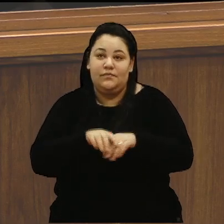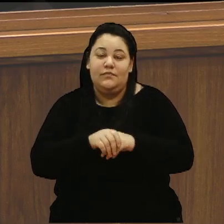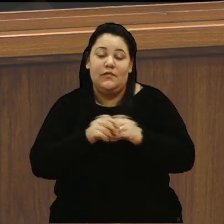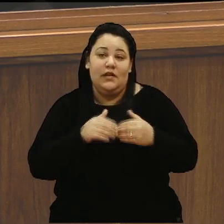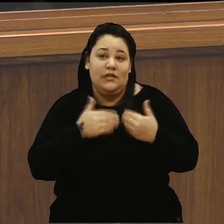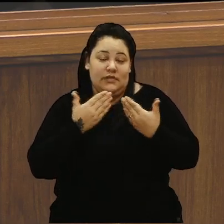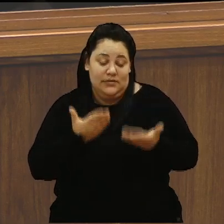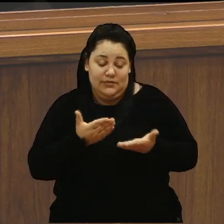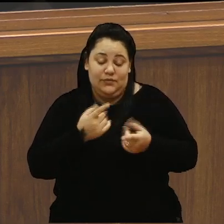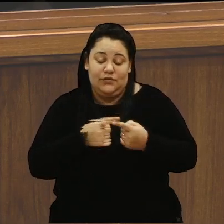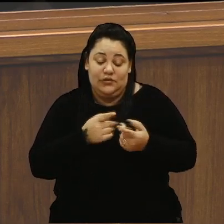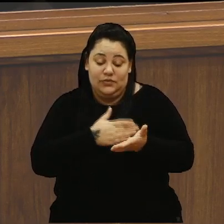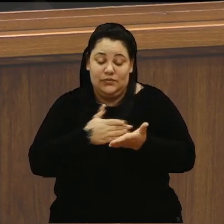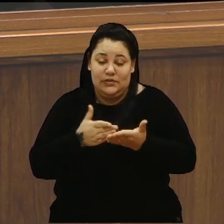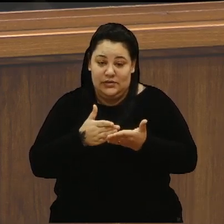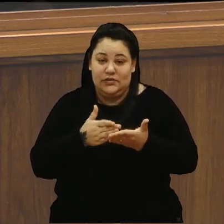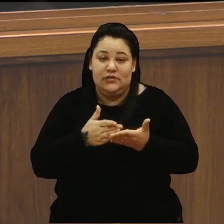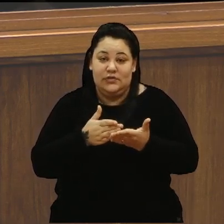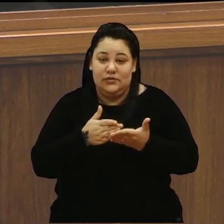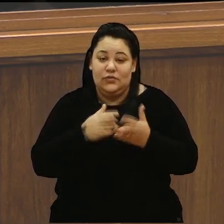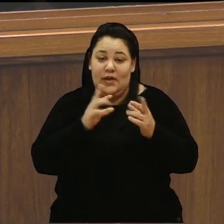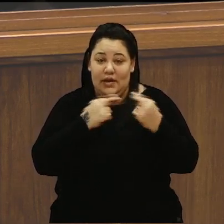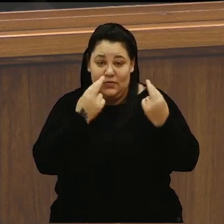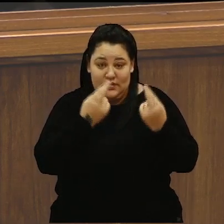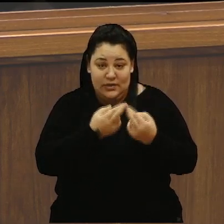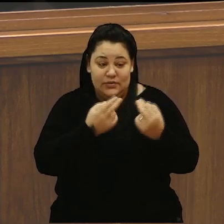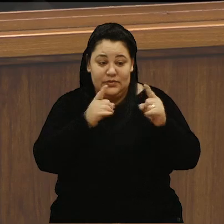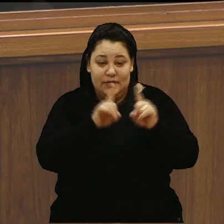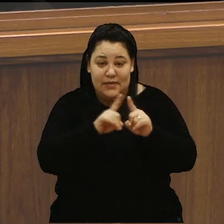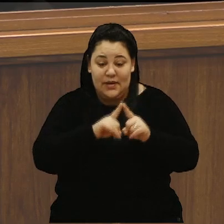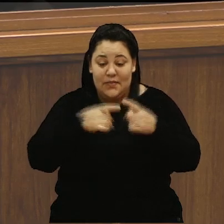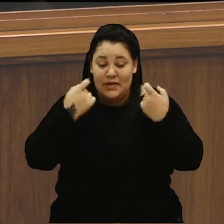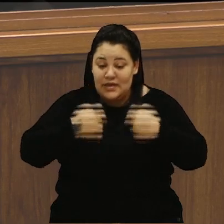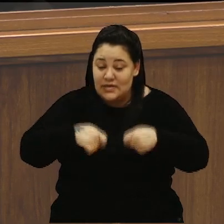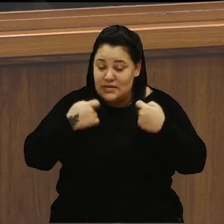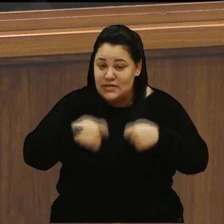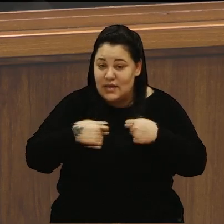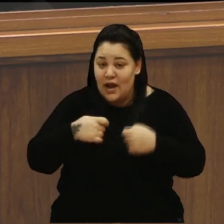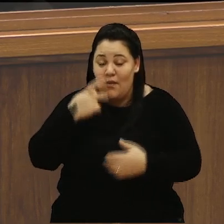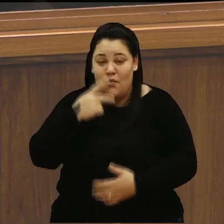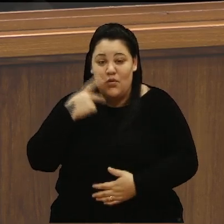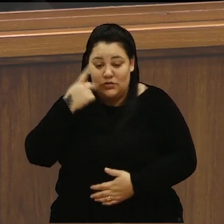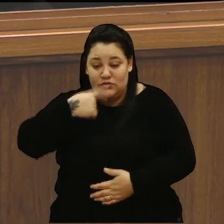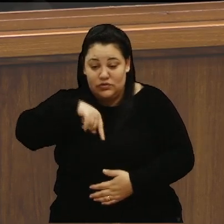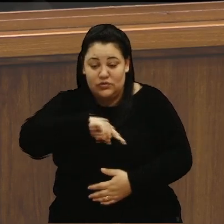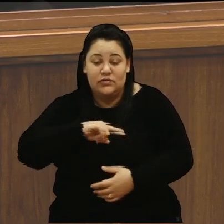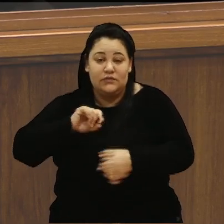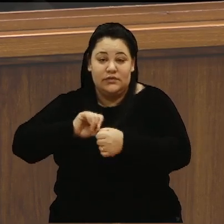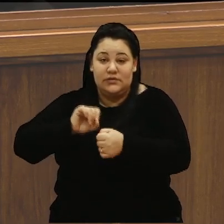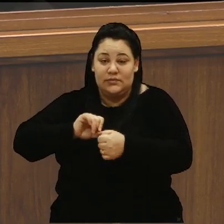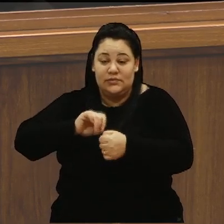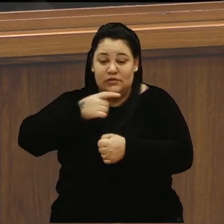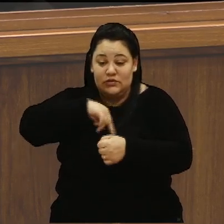uma conferência e por partir de uma necessidade política que a gente efetive,